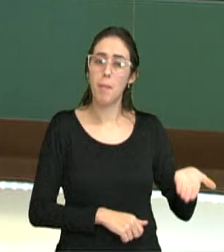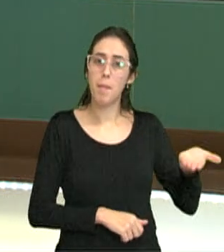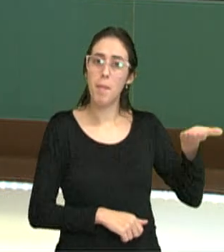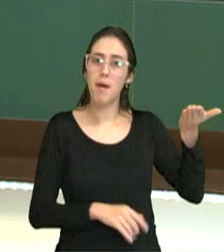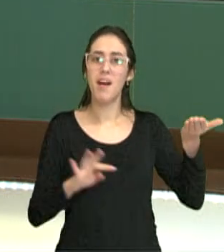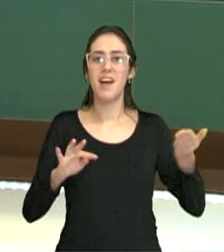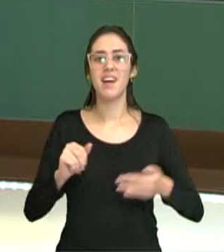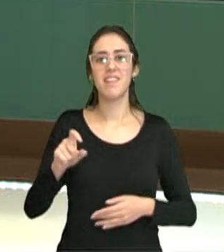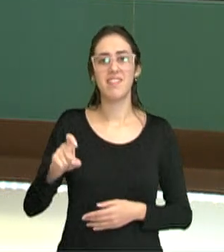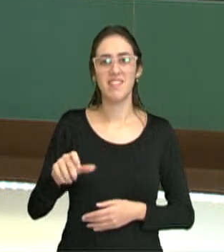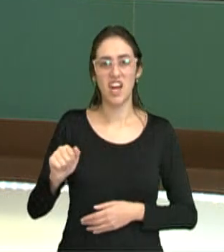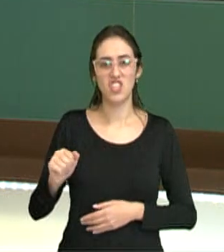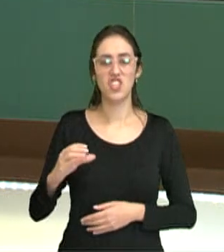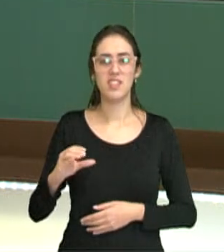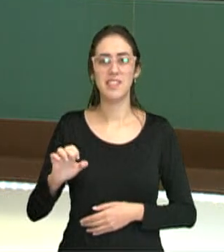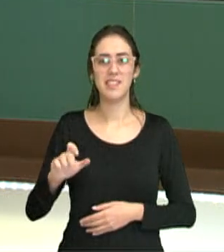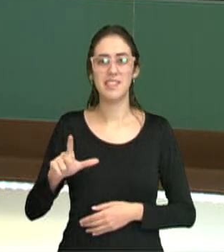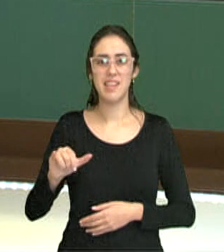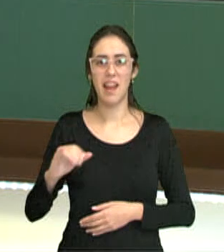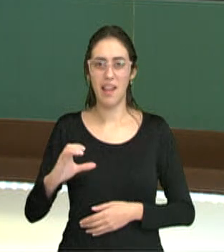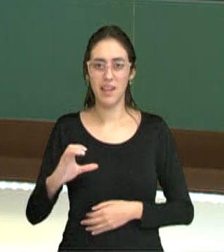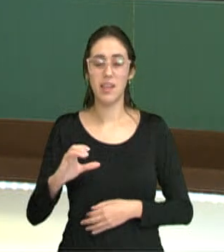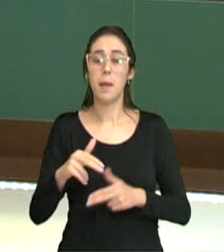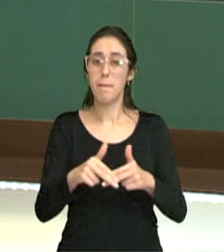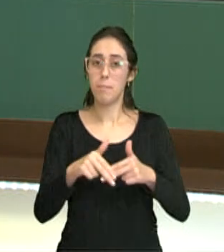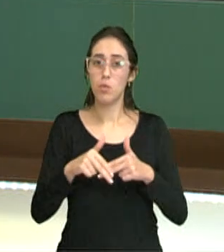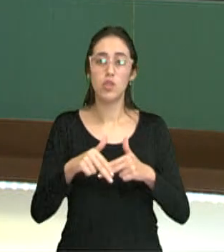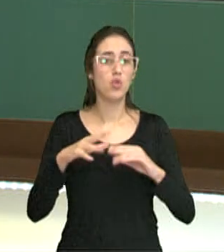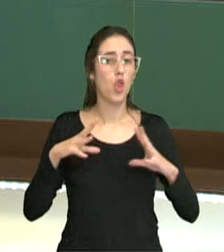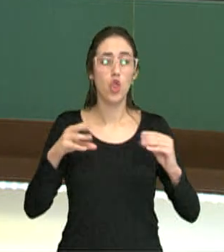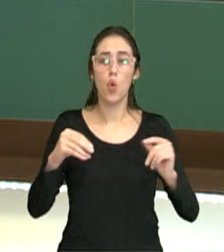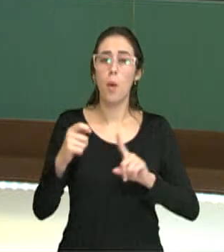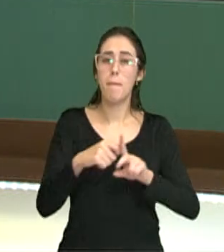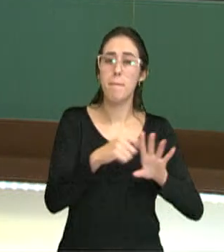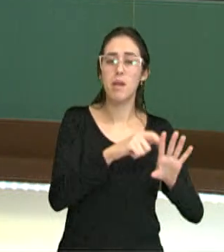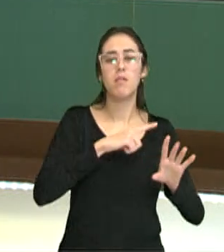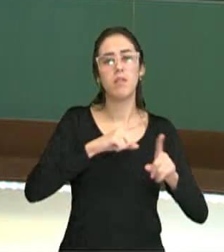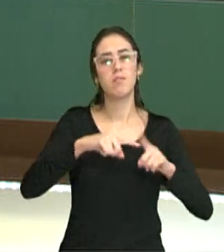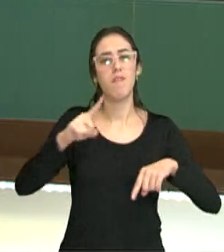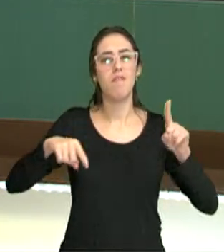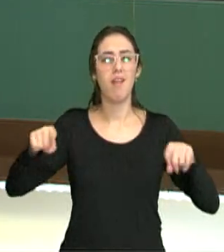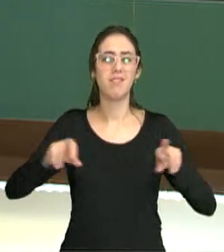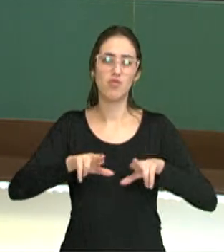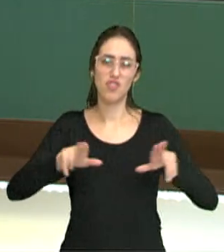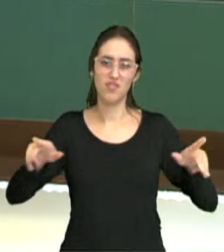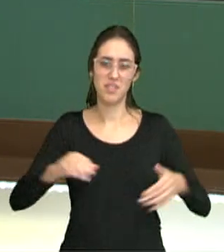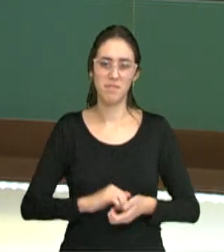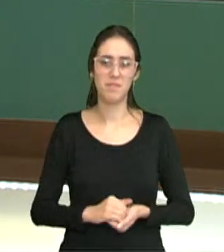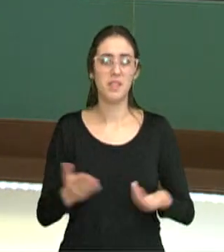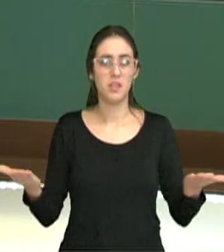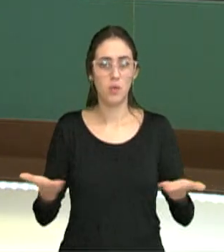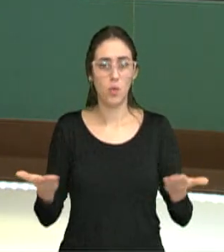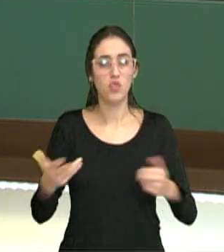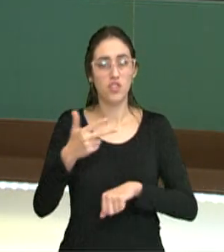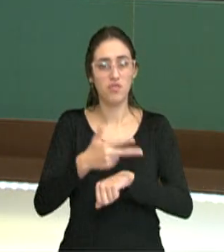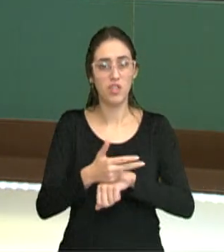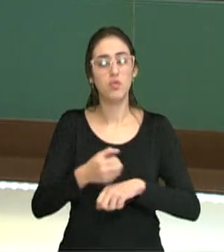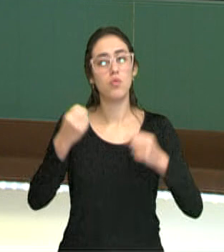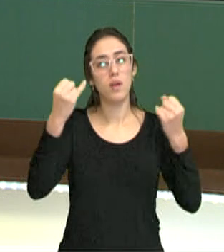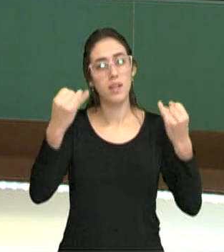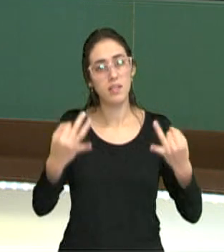Selic. Por isso, todos os meses a variação vai ser diferente. Nesse vídeo a gente